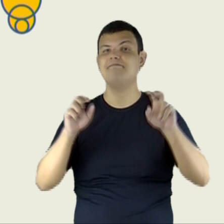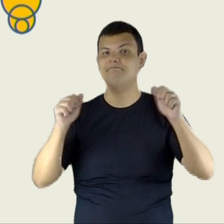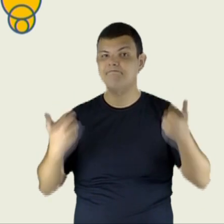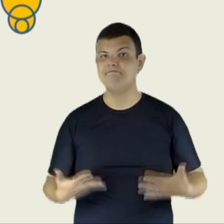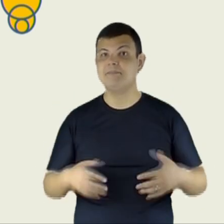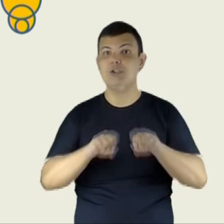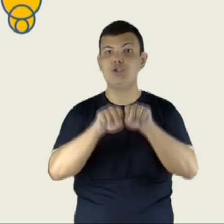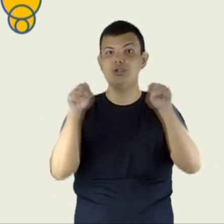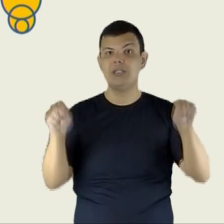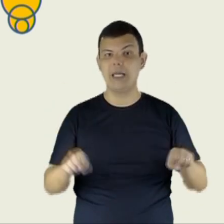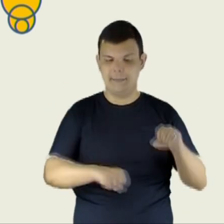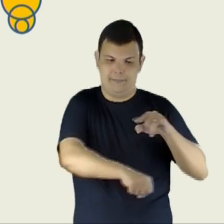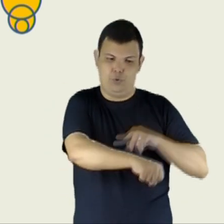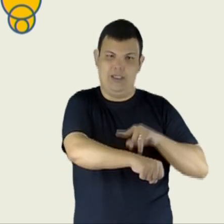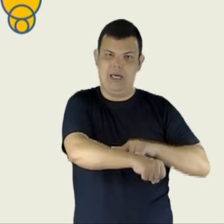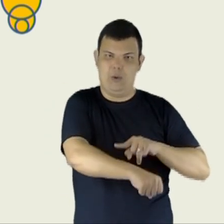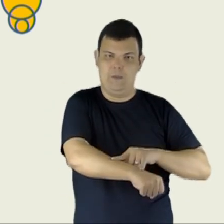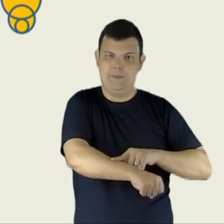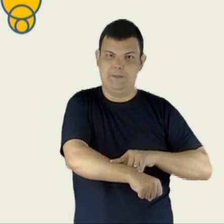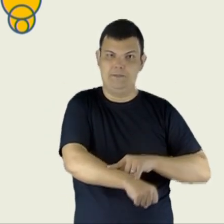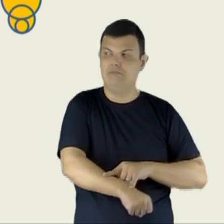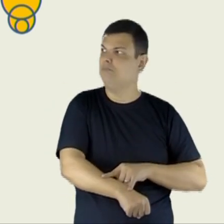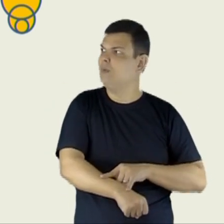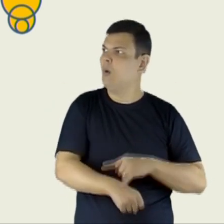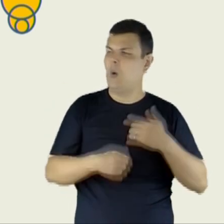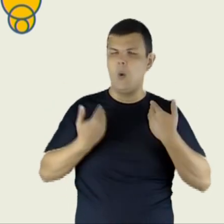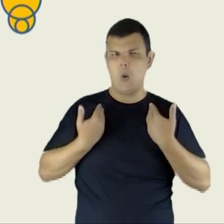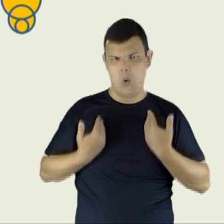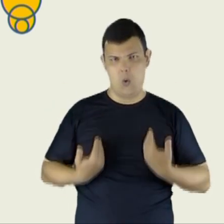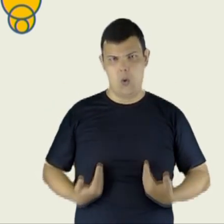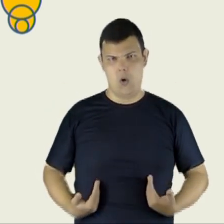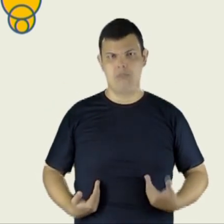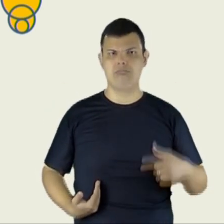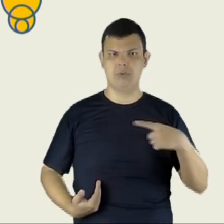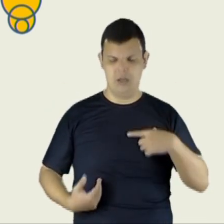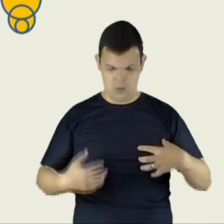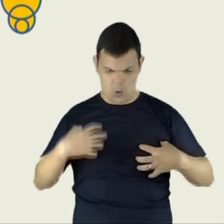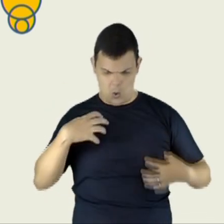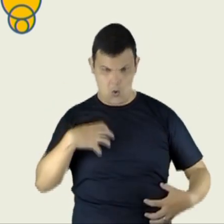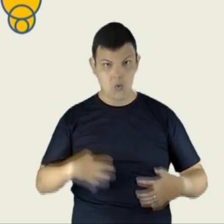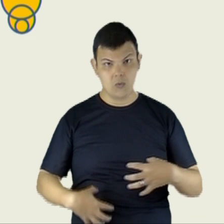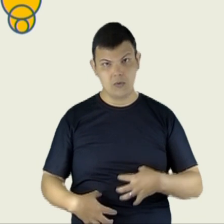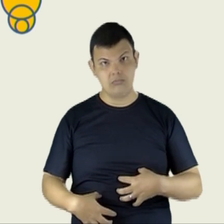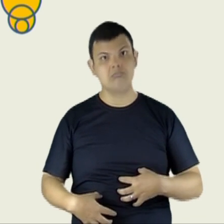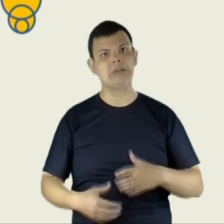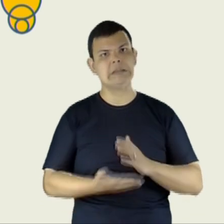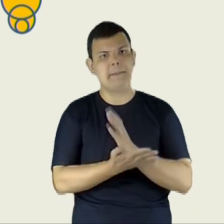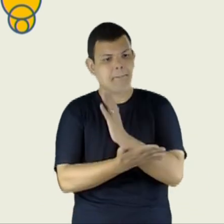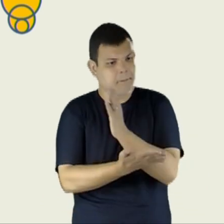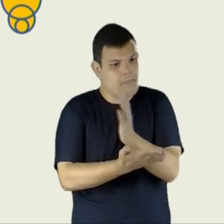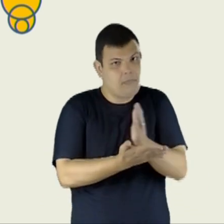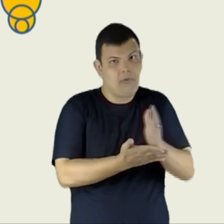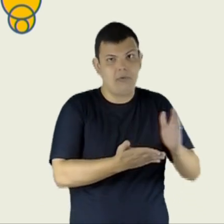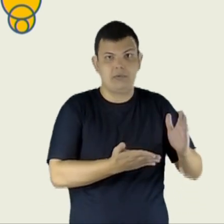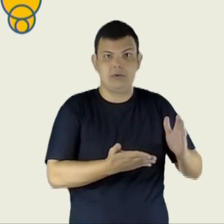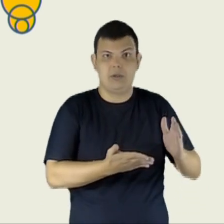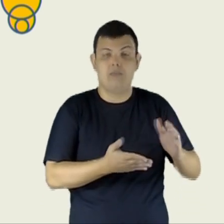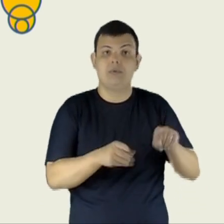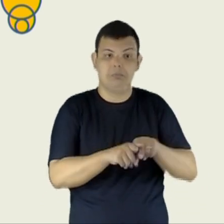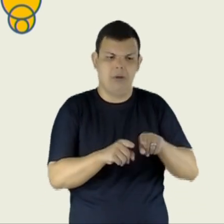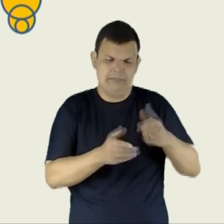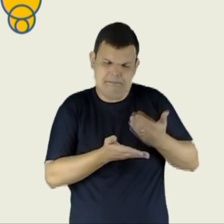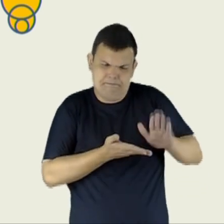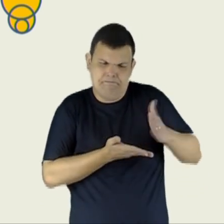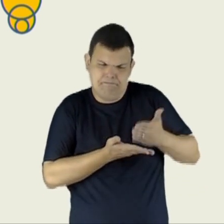sobre o sistema urinário. No corpo humano, existem órgãos que atuam na separação e na eliminação